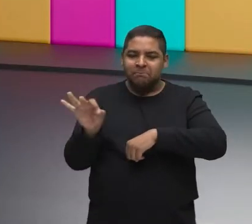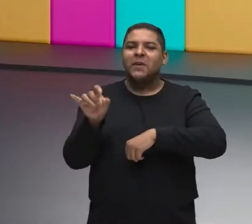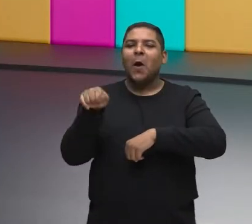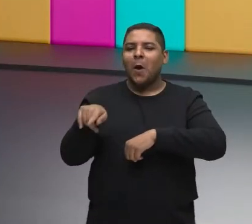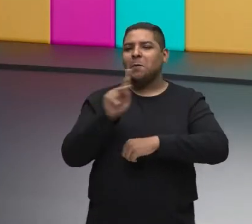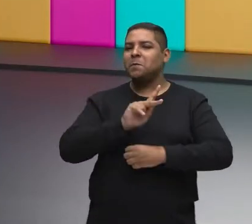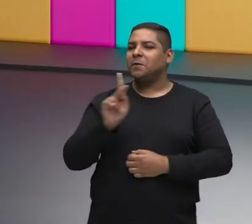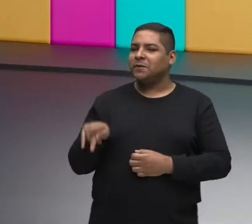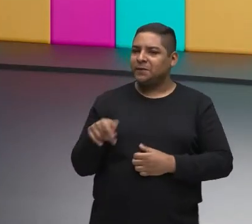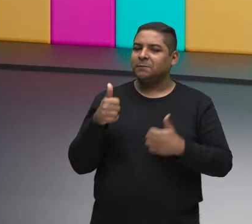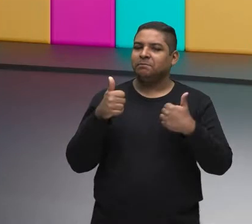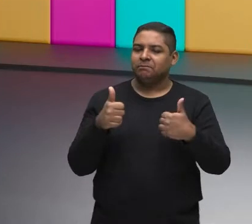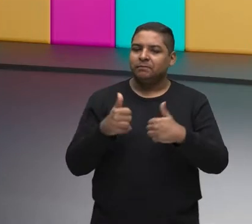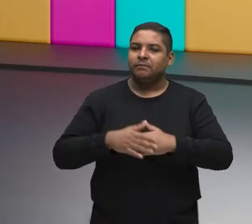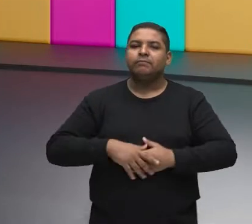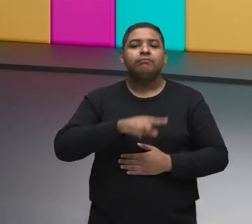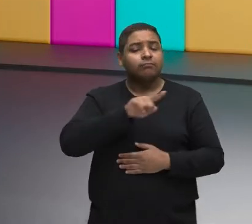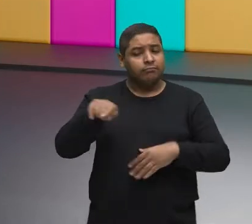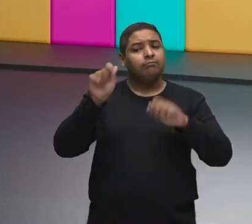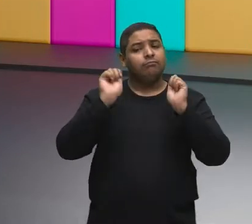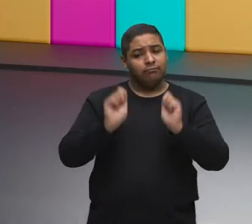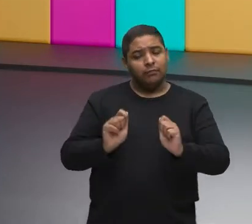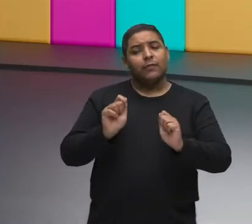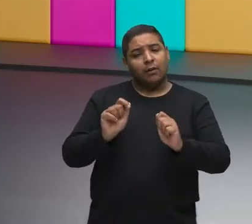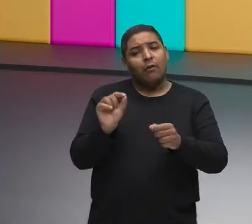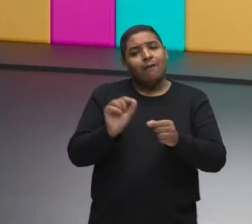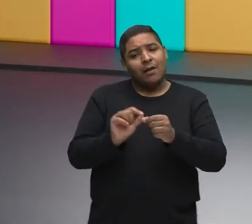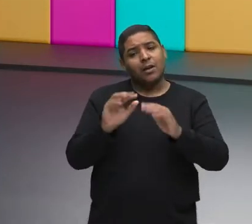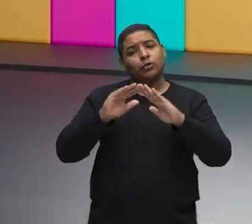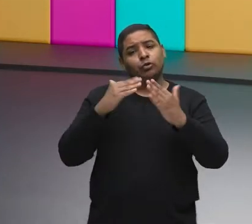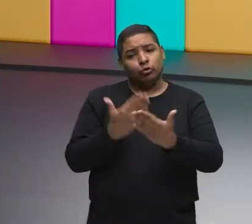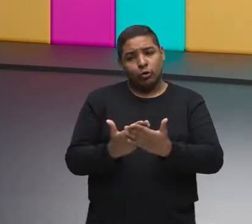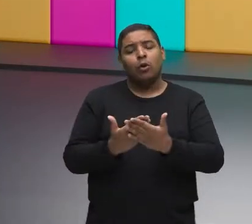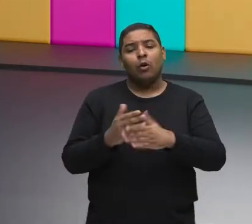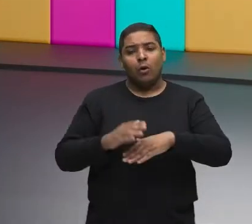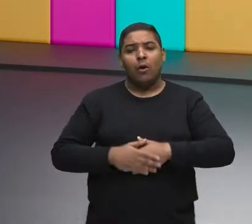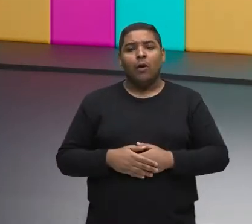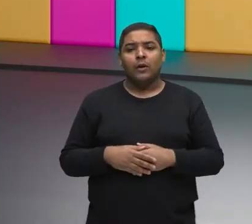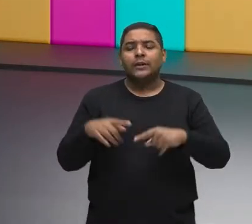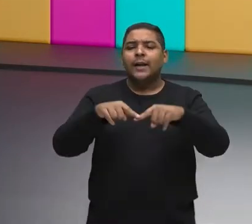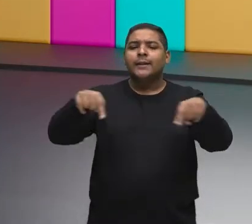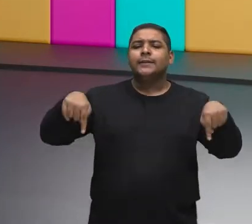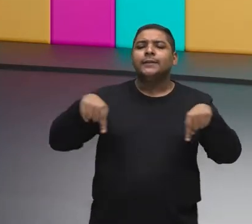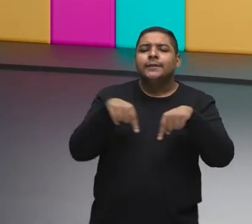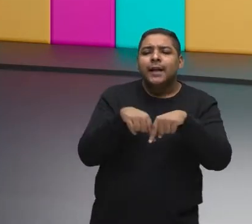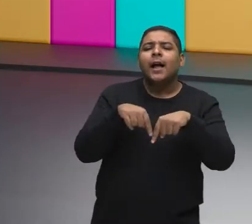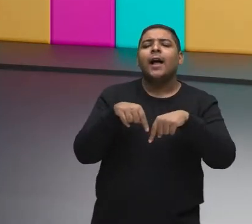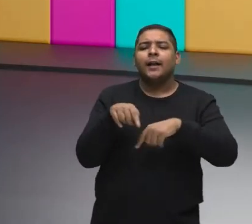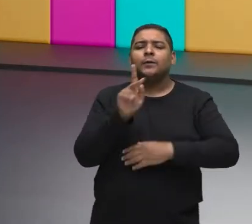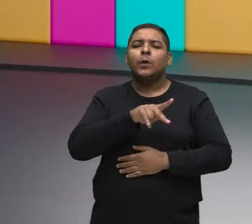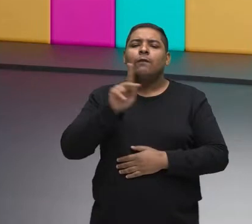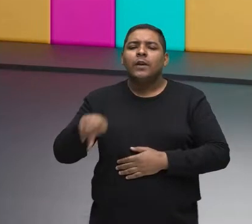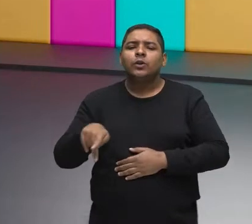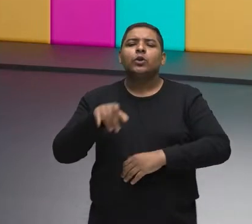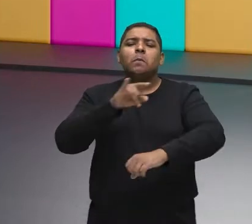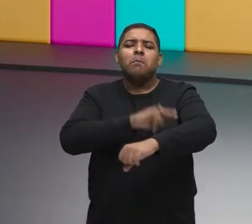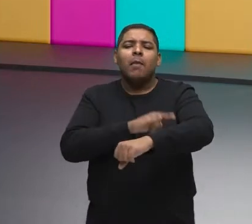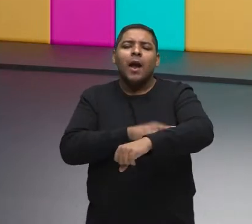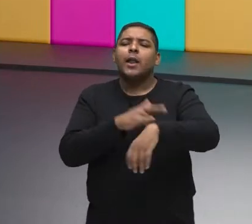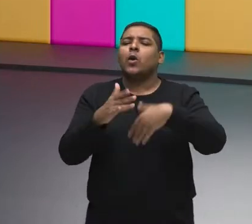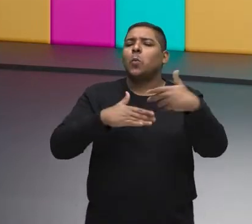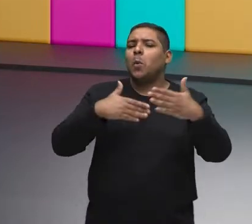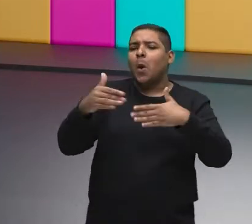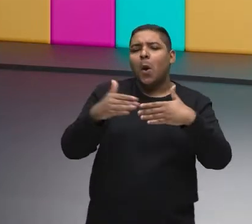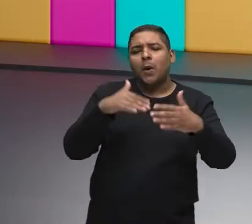Você pode fazer aí na sua escola, né? Os professores aí na sala dos professores, no banheiro, em qualquer lugar, né? Inclusive a